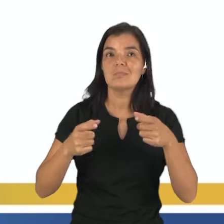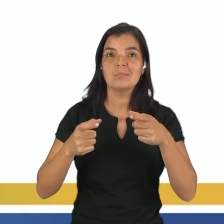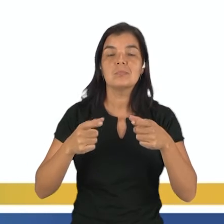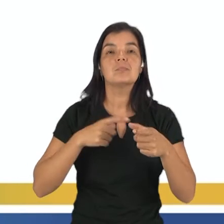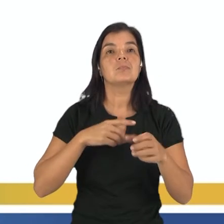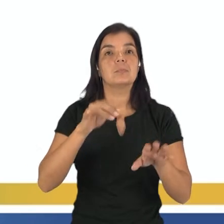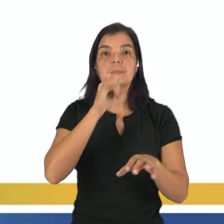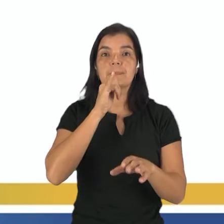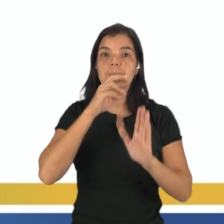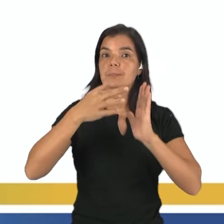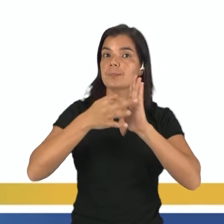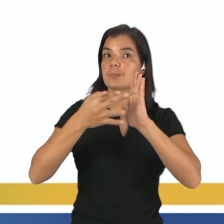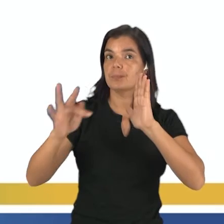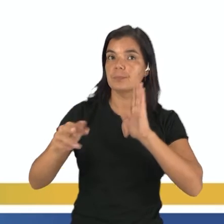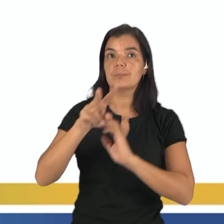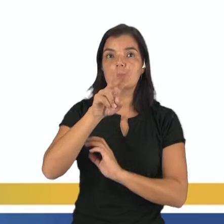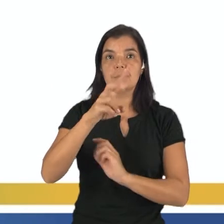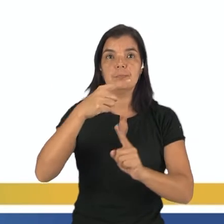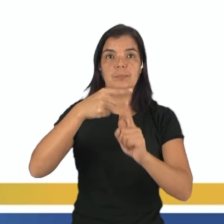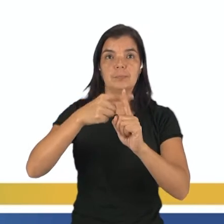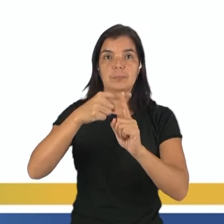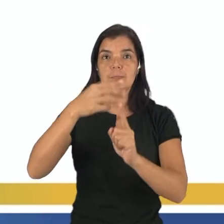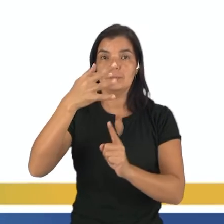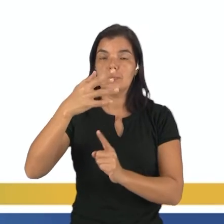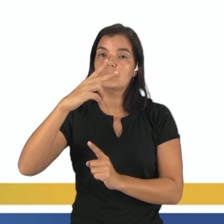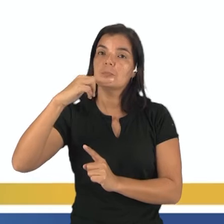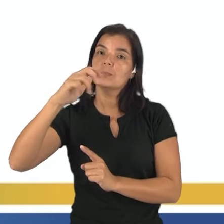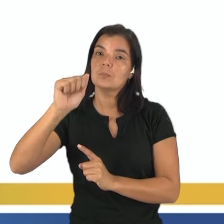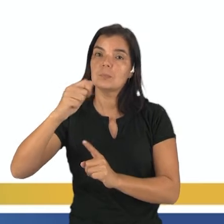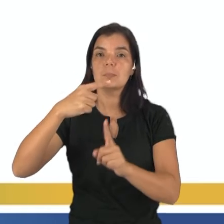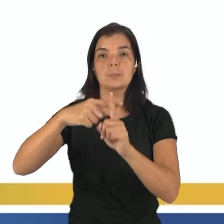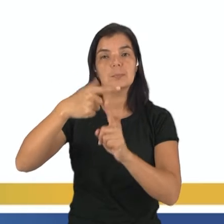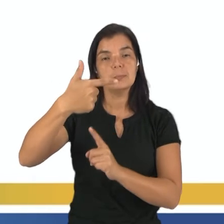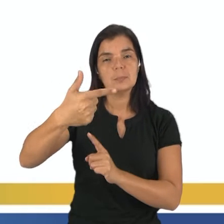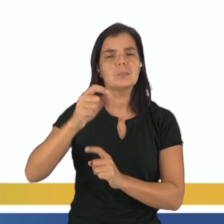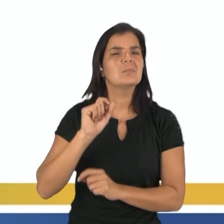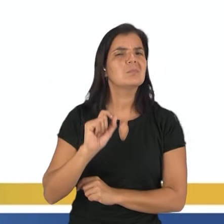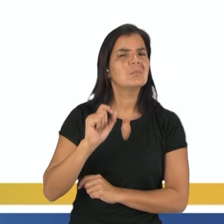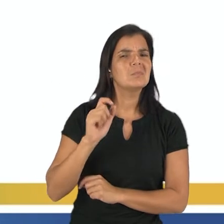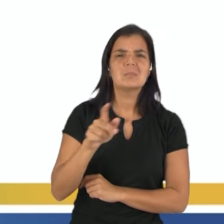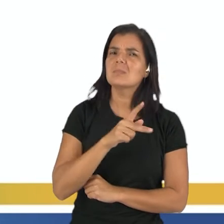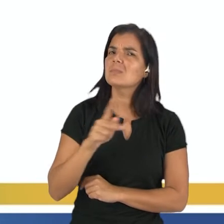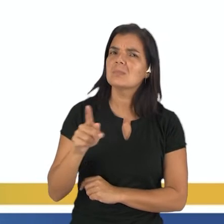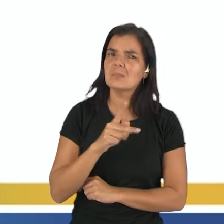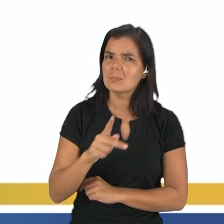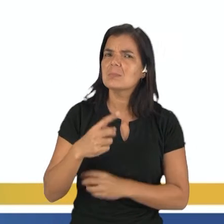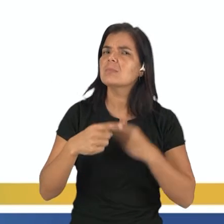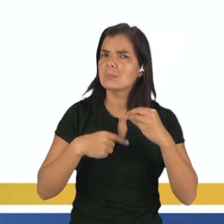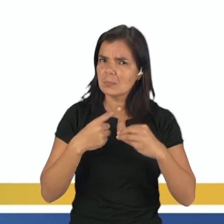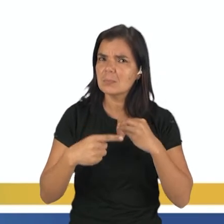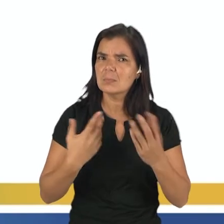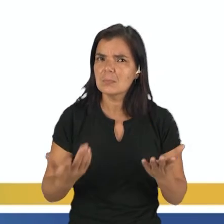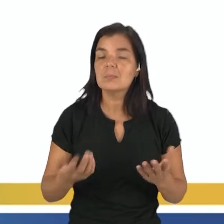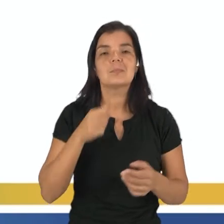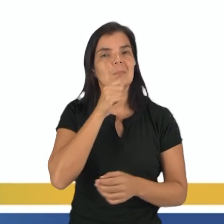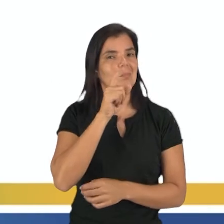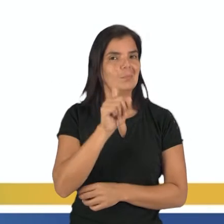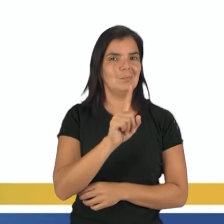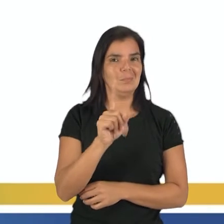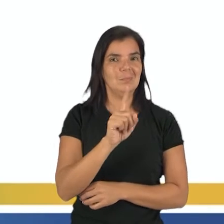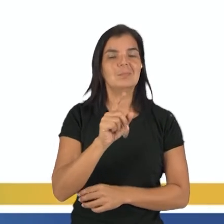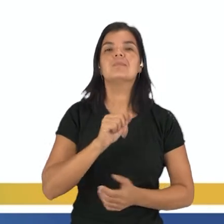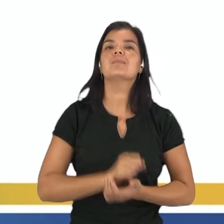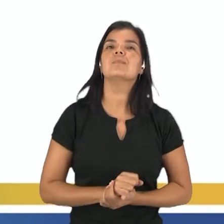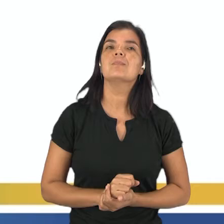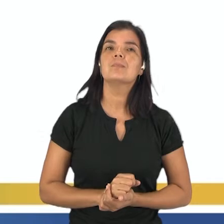relação está aqui, ó. V mais F é igual a mais 2. O que é isso, professor? O senhor está doido? Ainda não. Então,